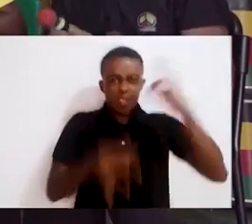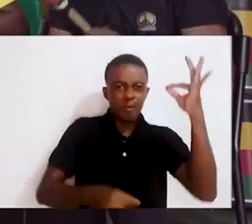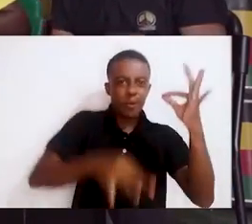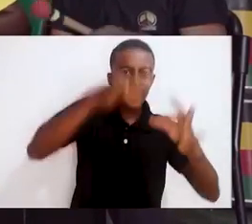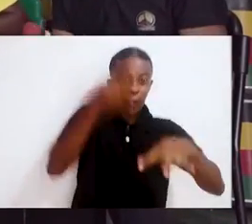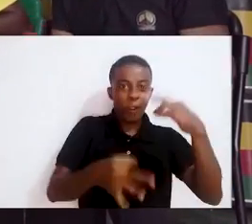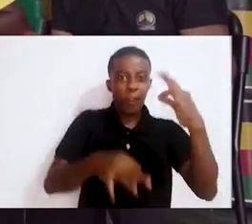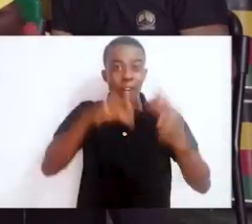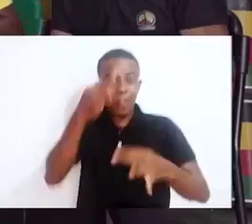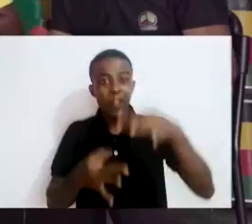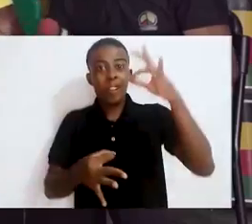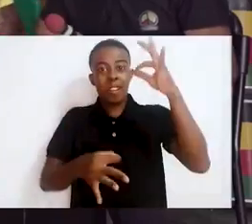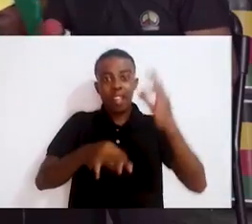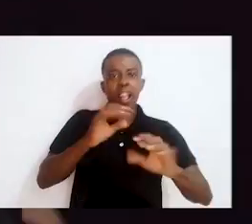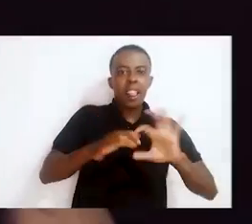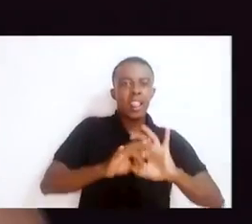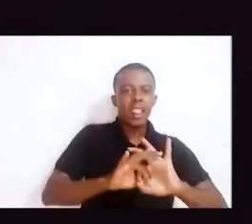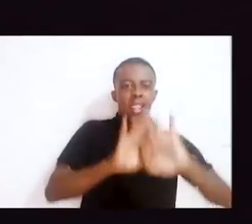Força e pudor,